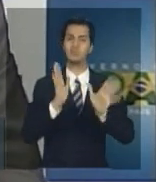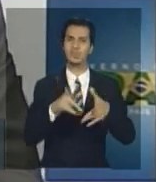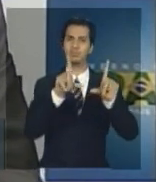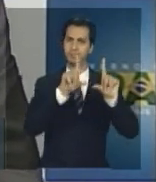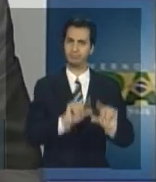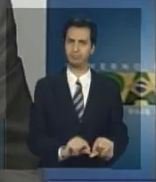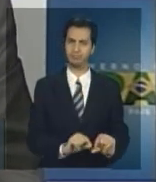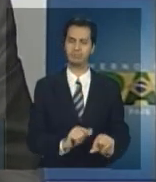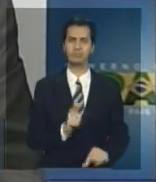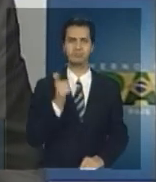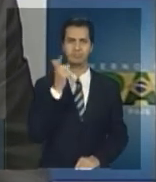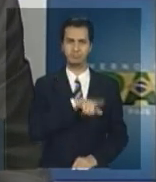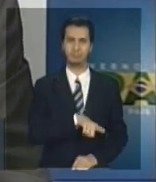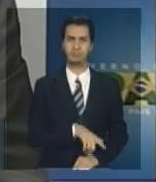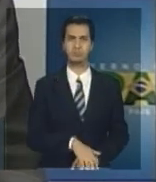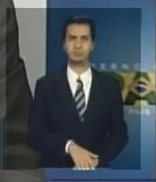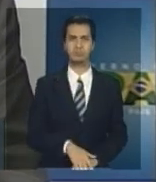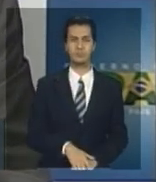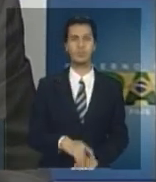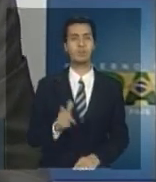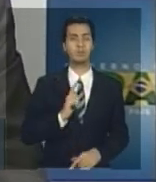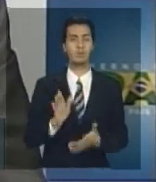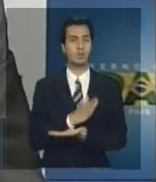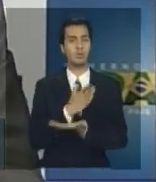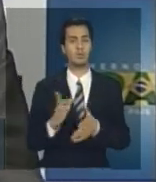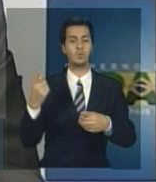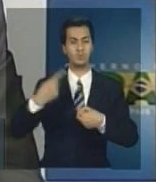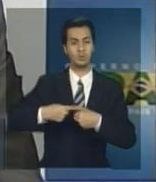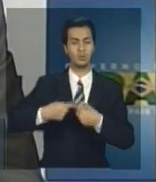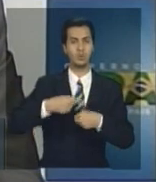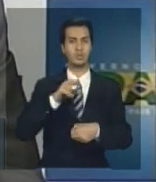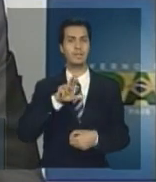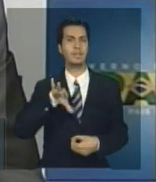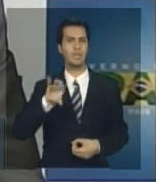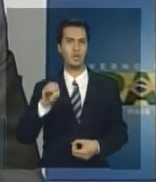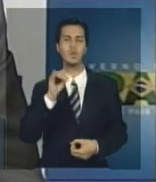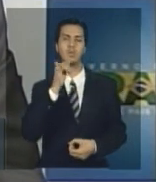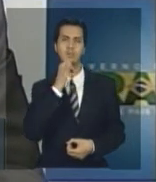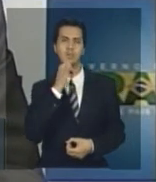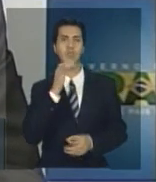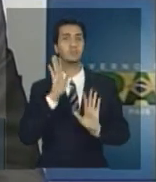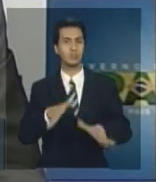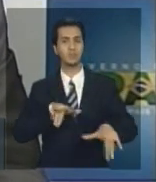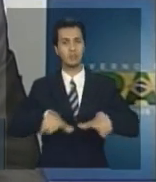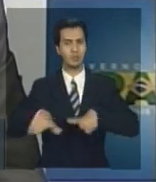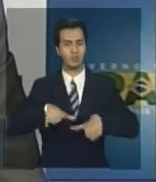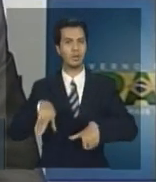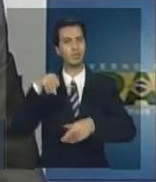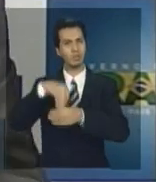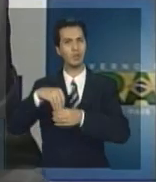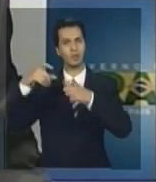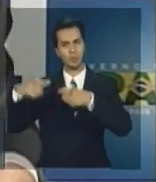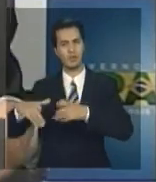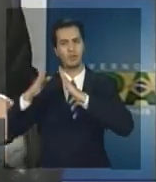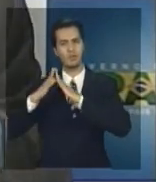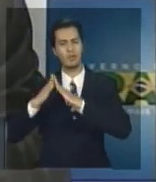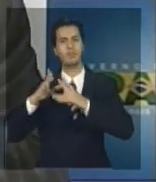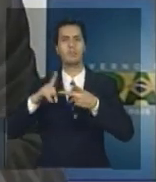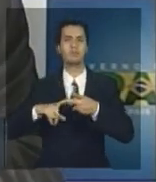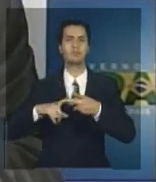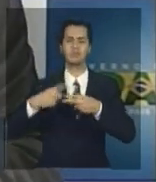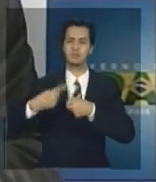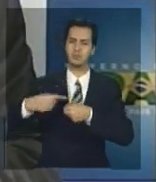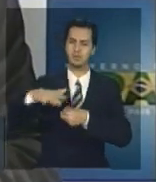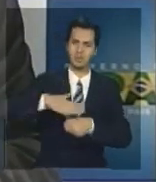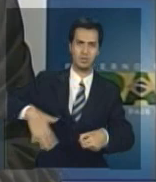uma mudança já, inclusive, dos bairros, das regiões do município. Isso é fruto das ações das secretarias municipais e